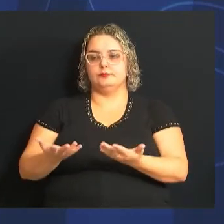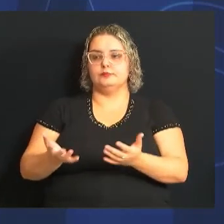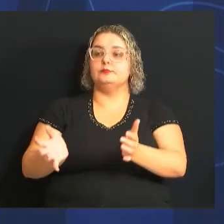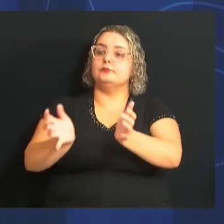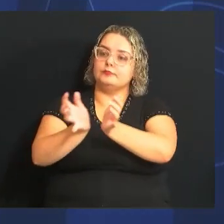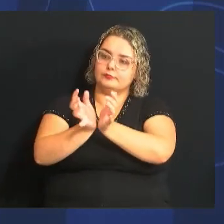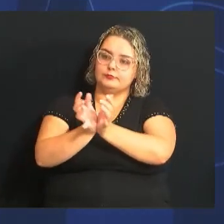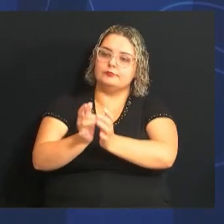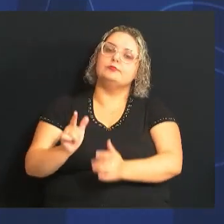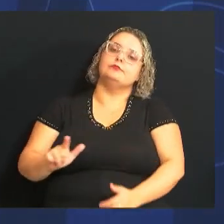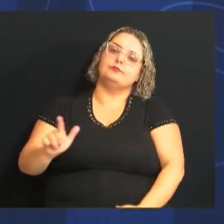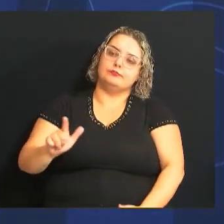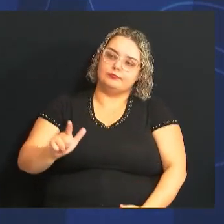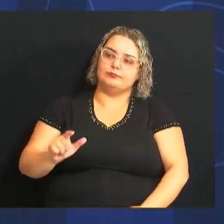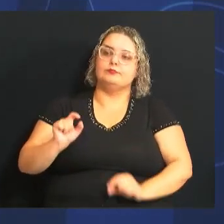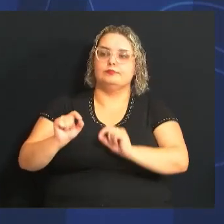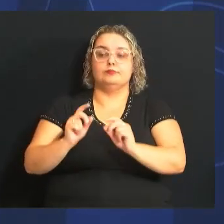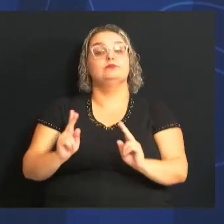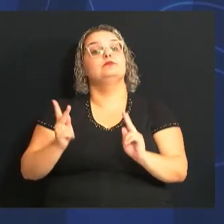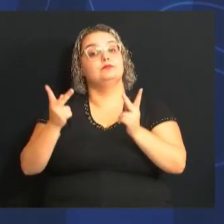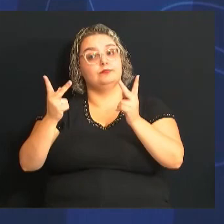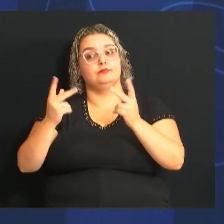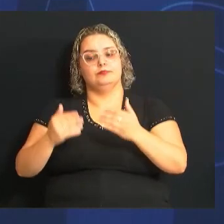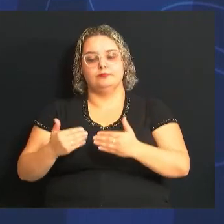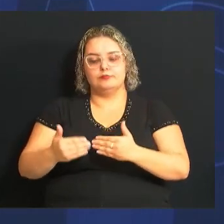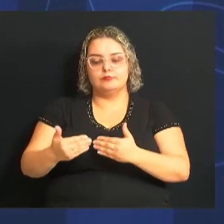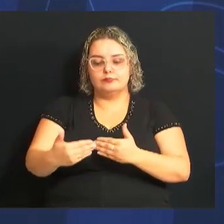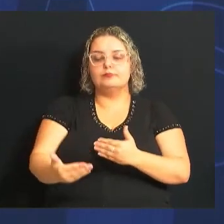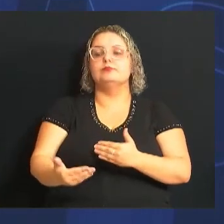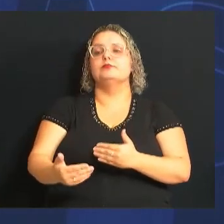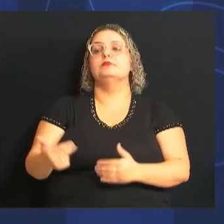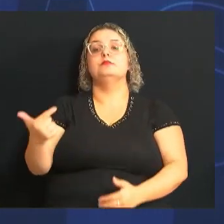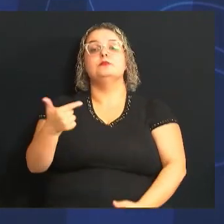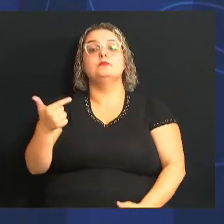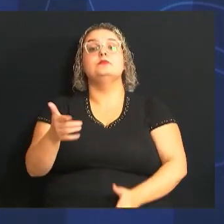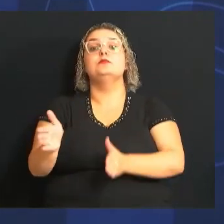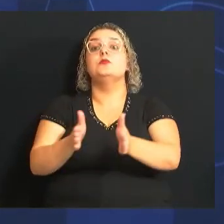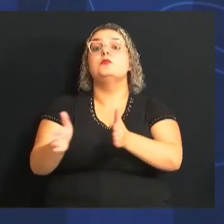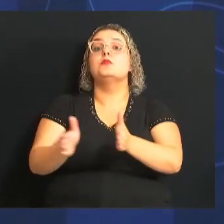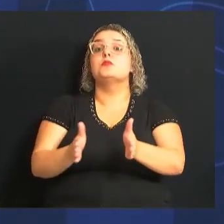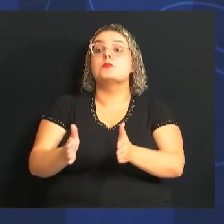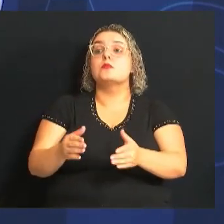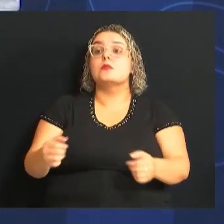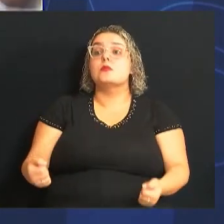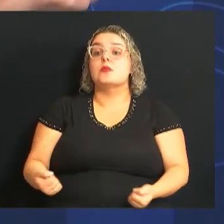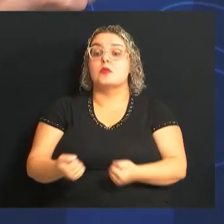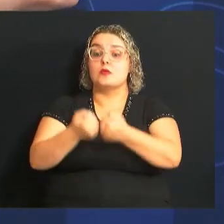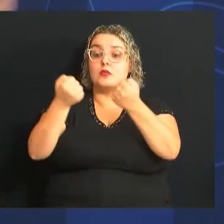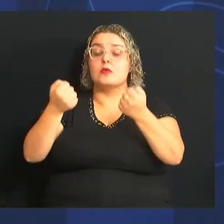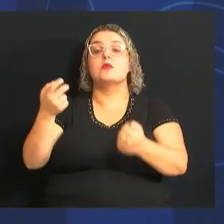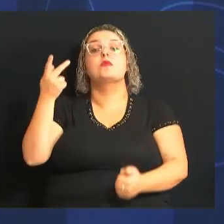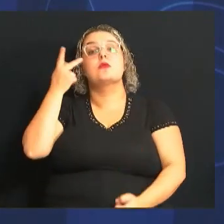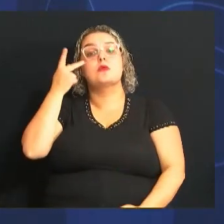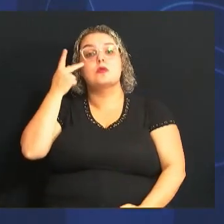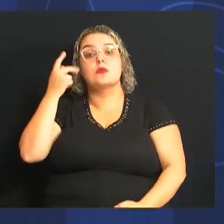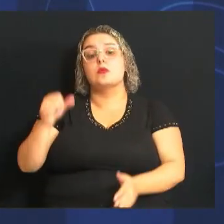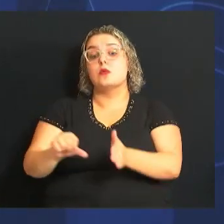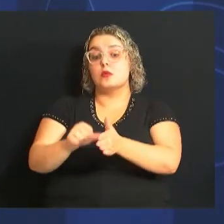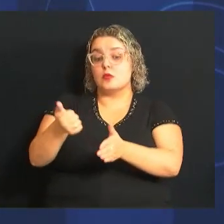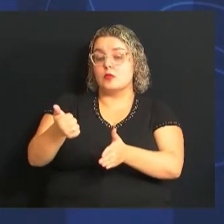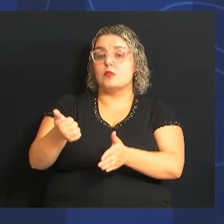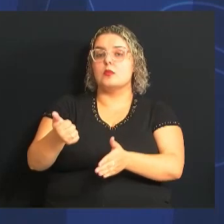e claro que quem vencer avança para a segunda fase e enfrenta o São Paulo, que é o primeiro colocado do